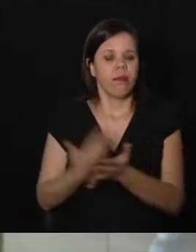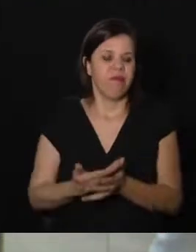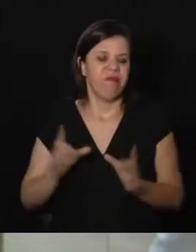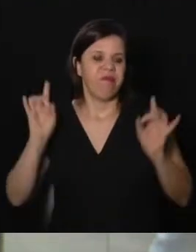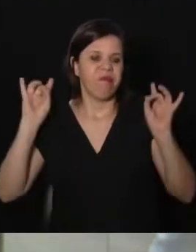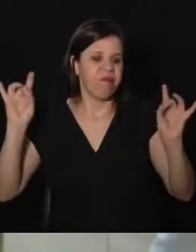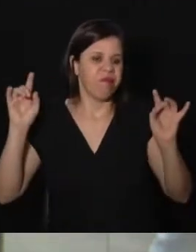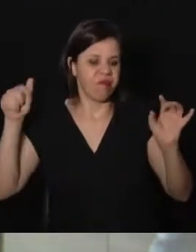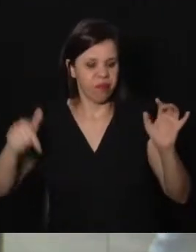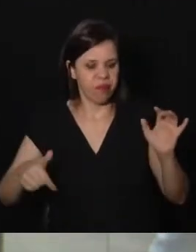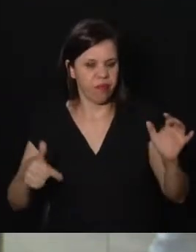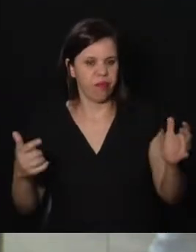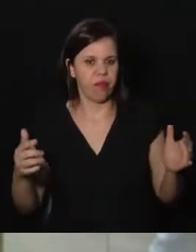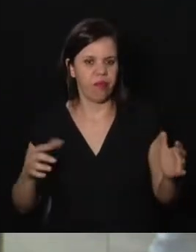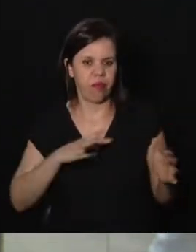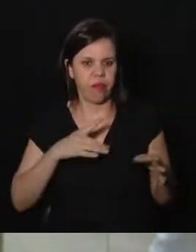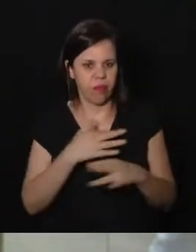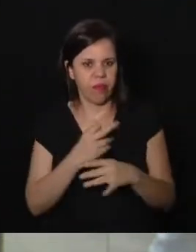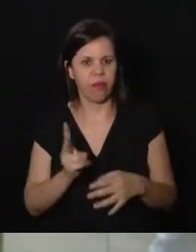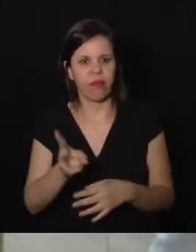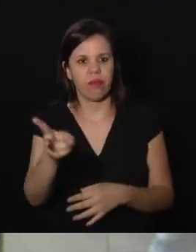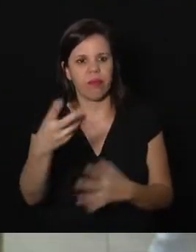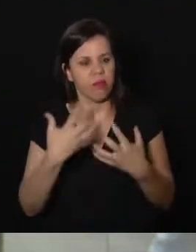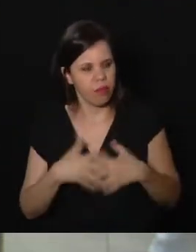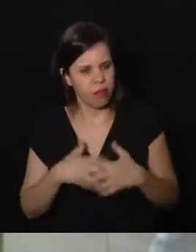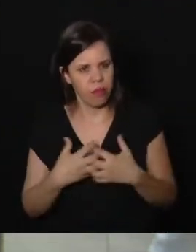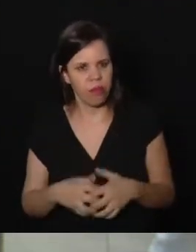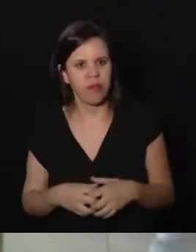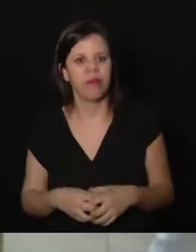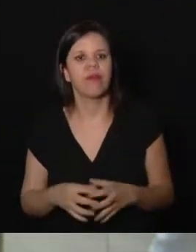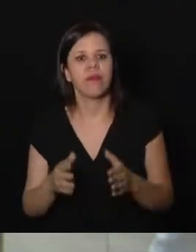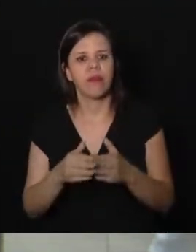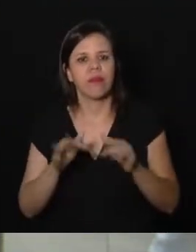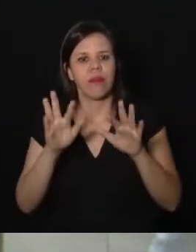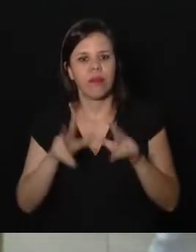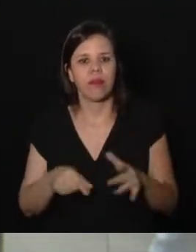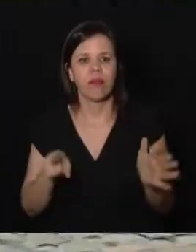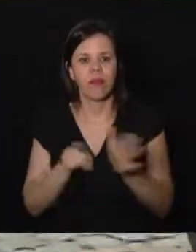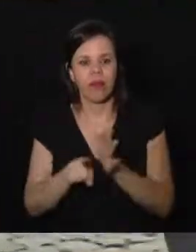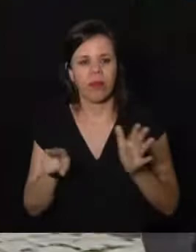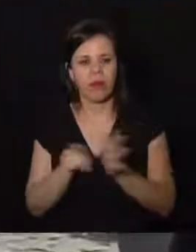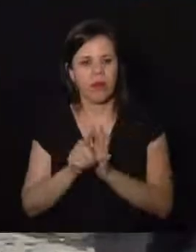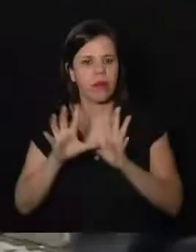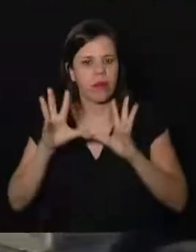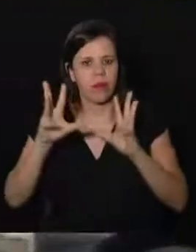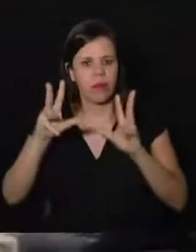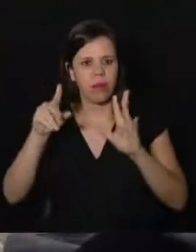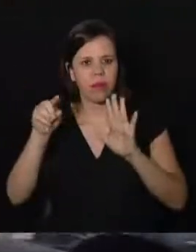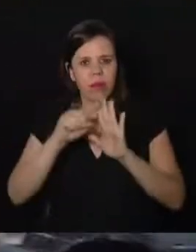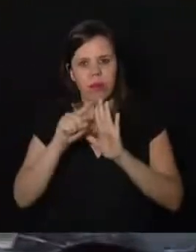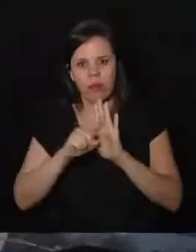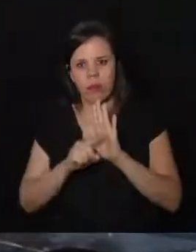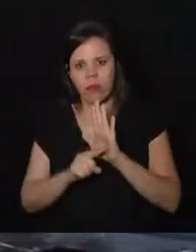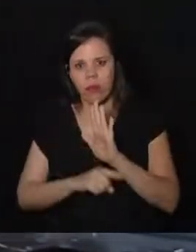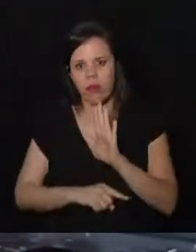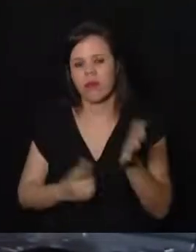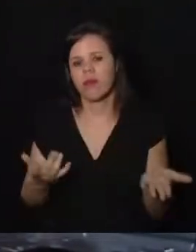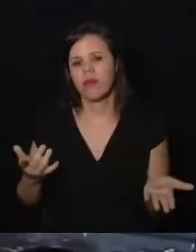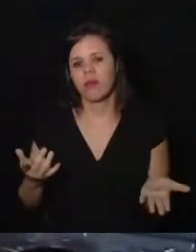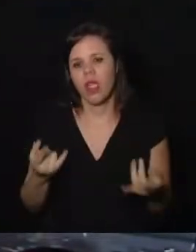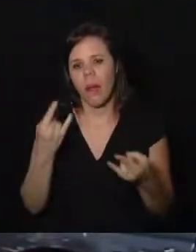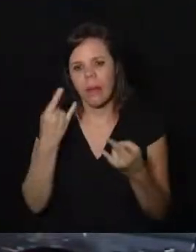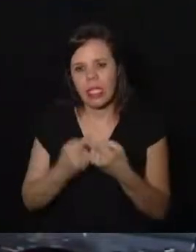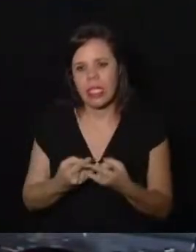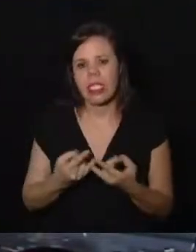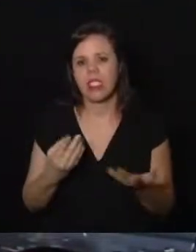na cidade, continue funcionando. Então o requerimento é para perguntar todos os itens de medicamento, a preservativos, a